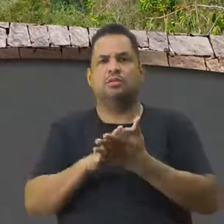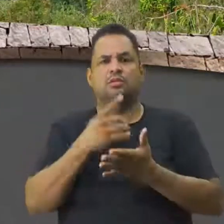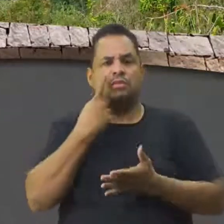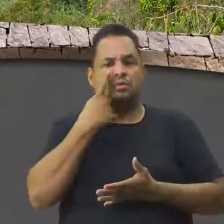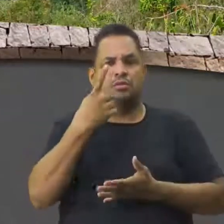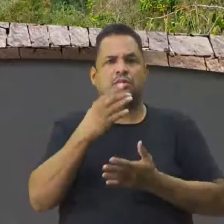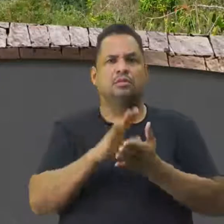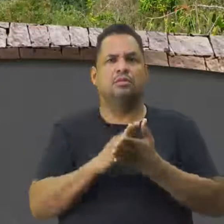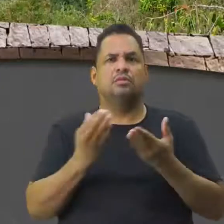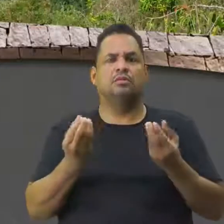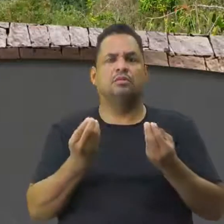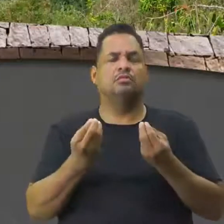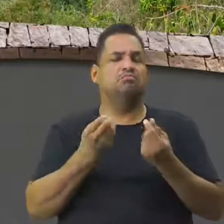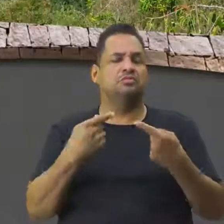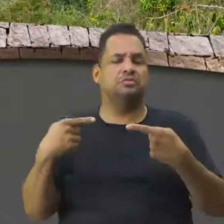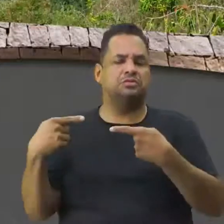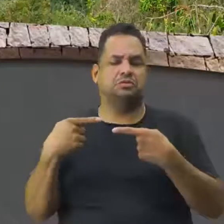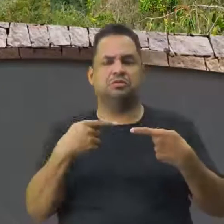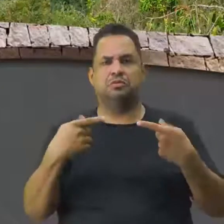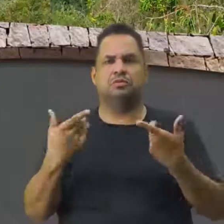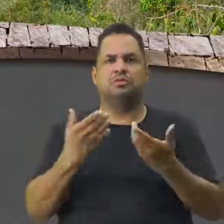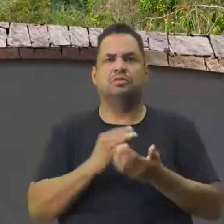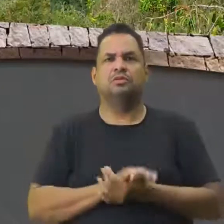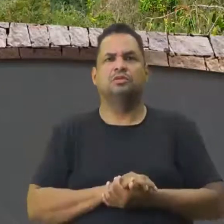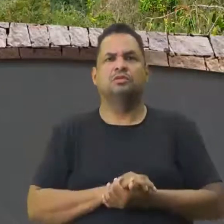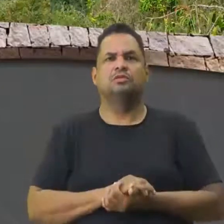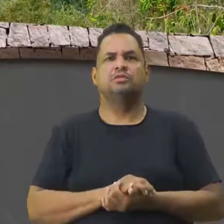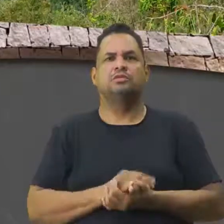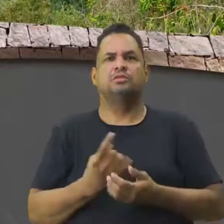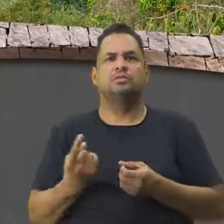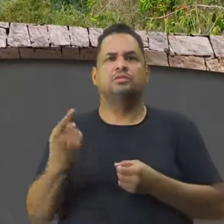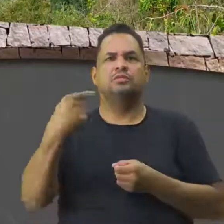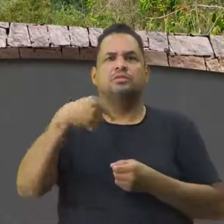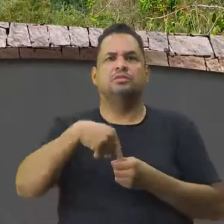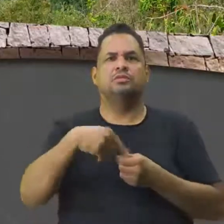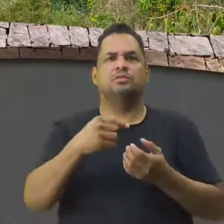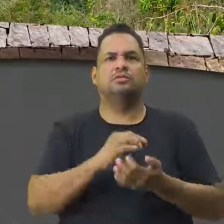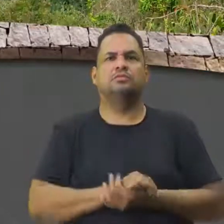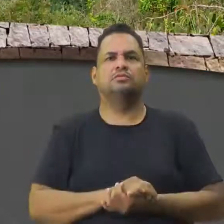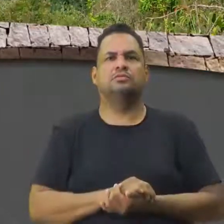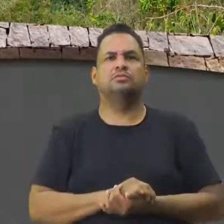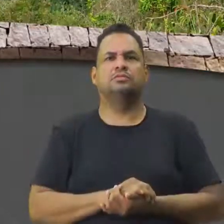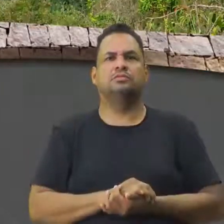como eu faço a relação. Vou voltar aqui.